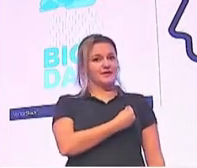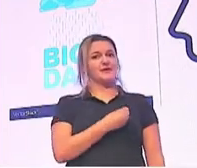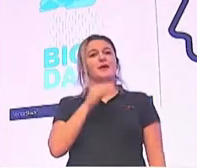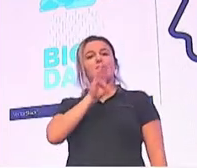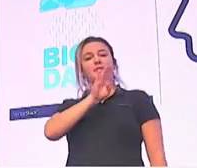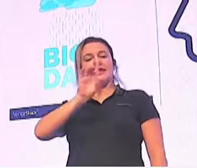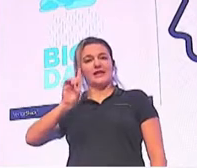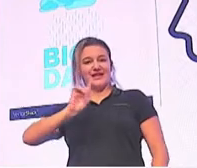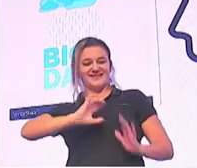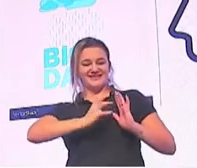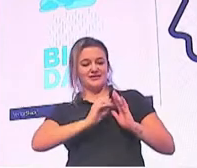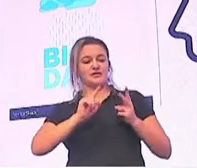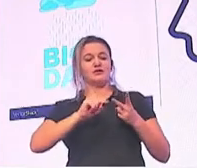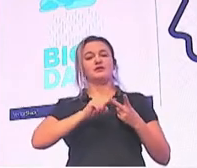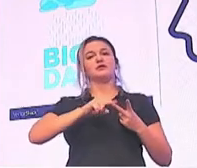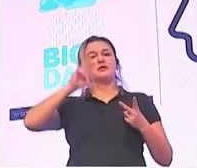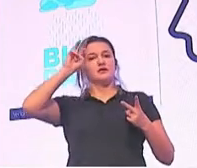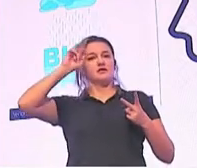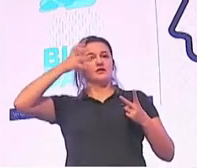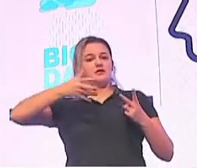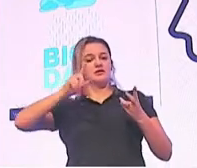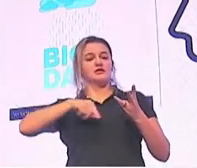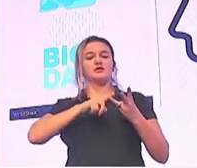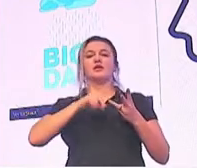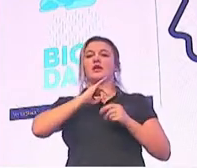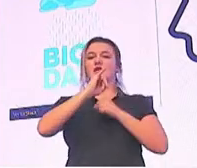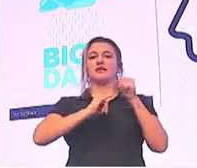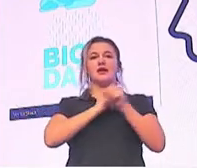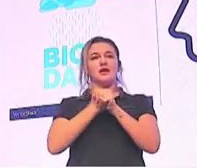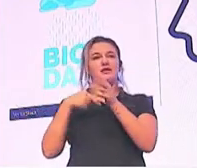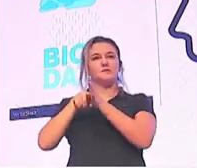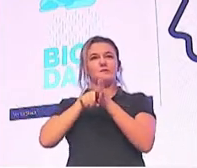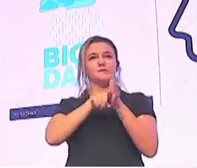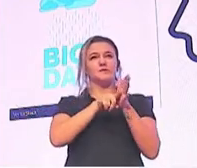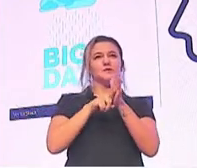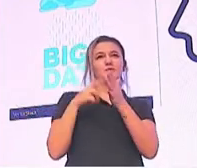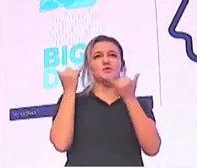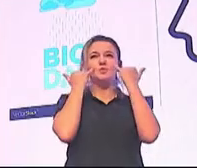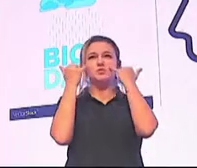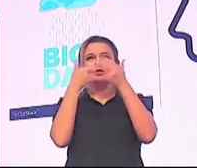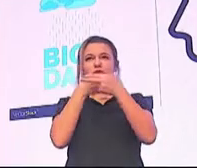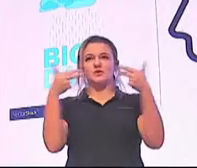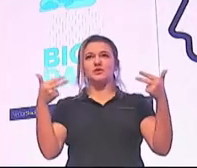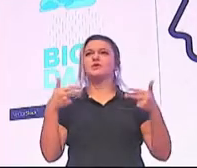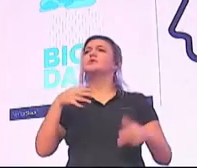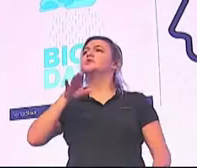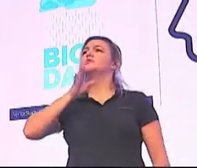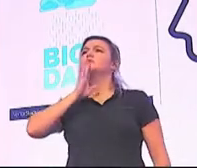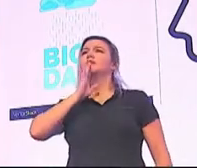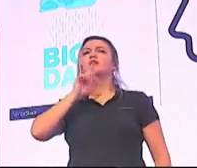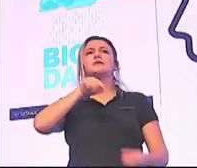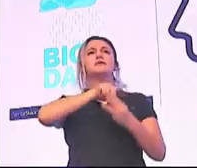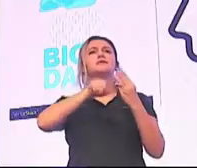Data, inteligência artificial, internet das coisas. Quem que já ouviu falar, levanta a mão de algum desses conceitos, por